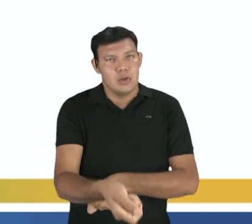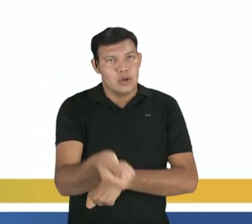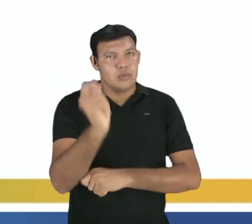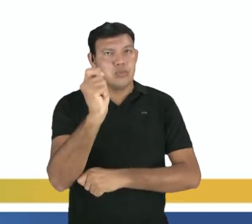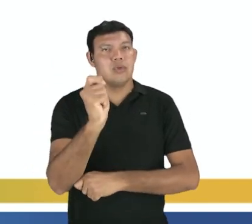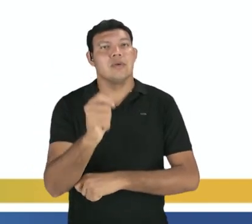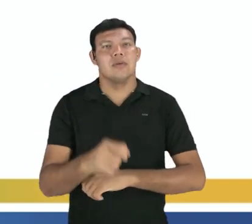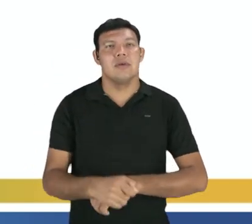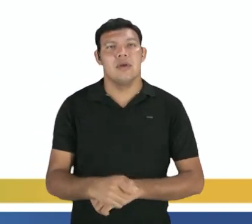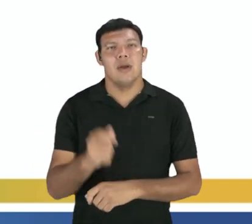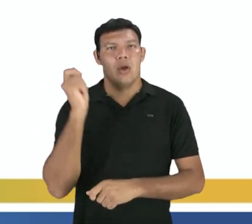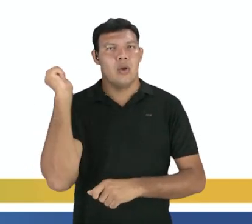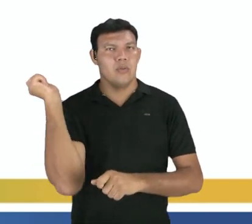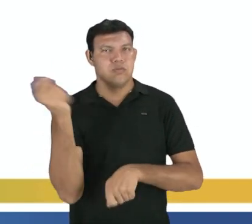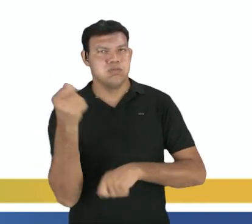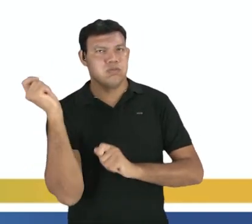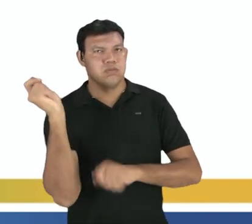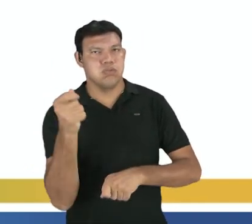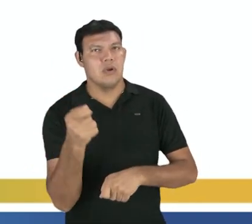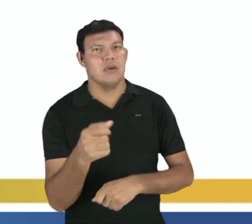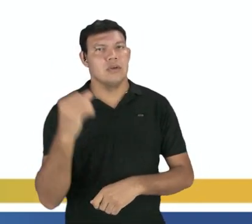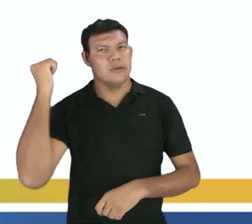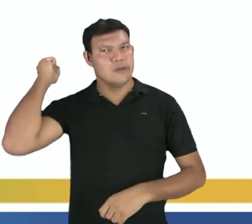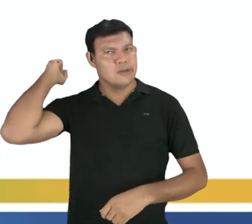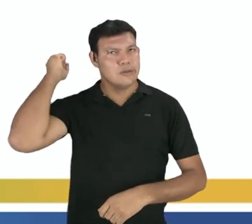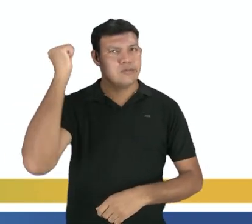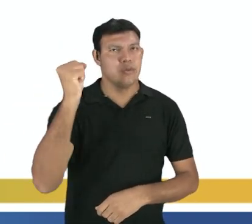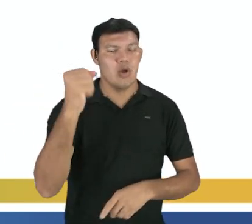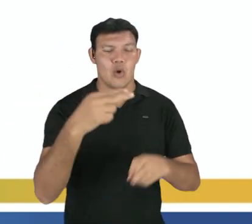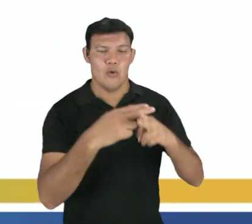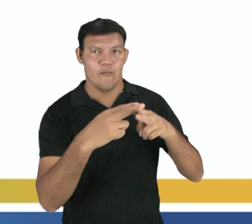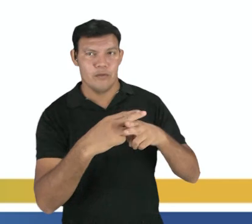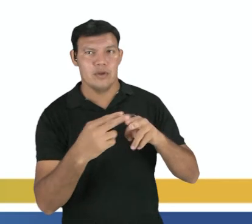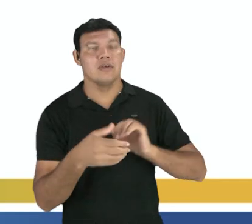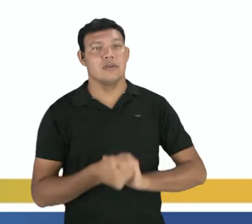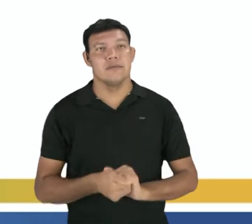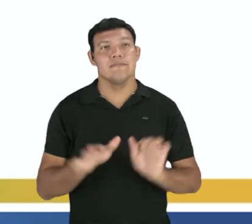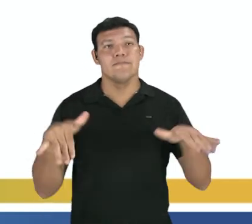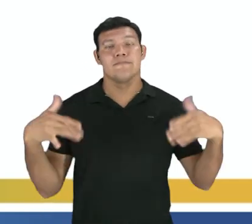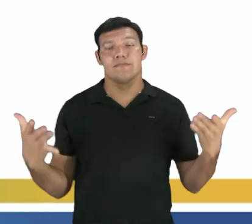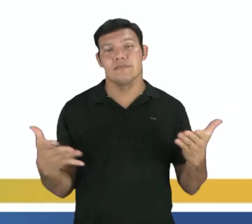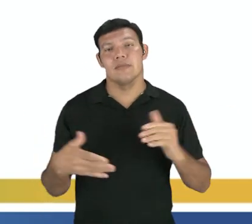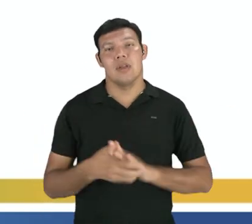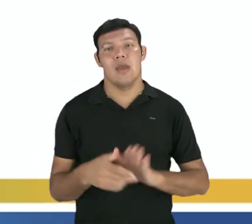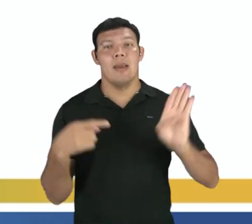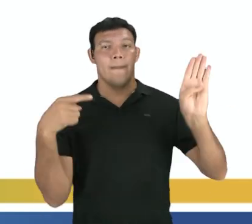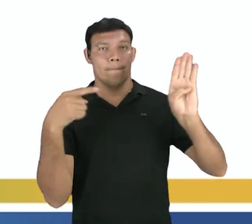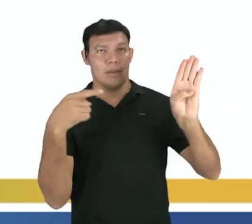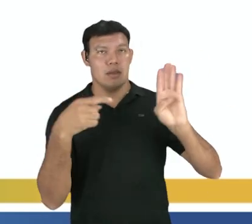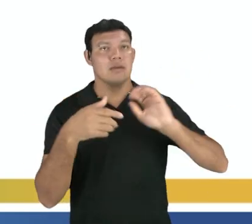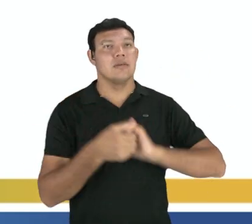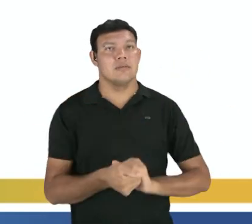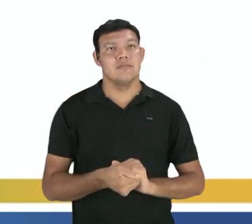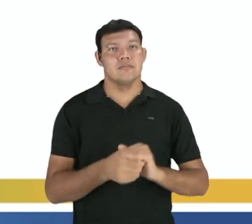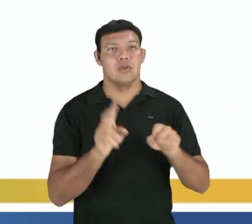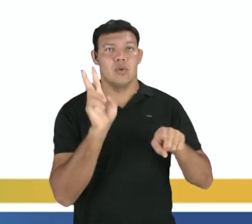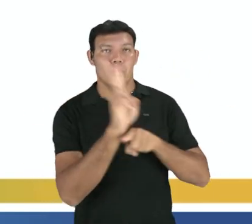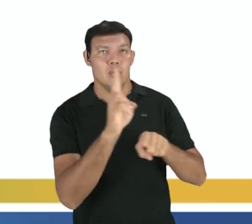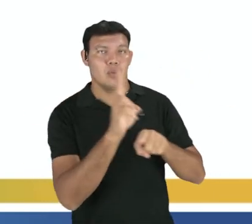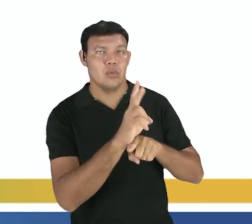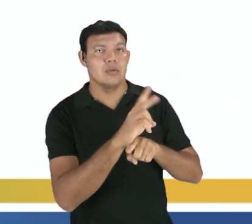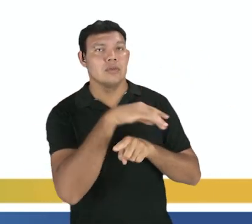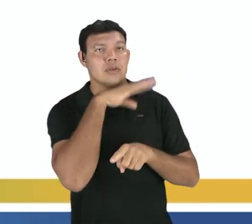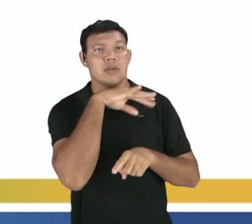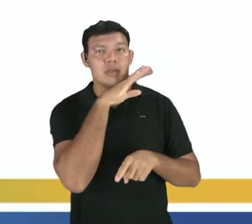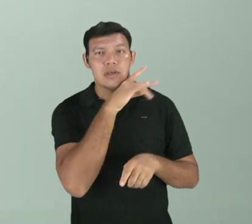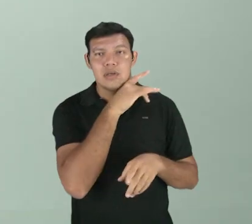B, né? A domesticação dos animais, as plantas, né? A agricultura e, claro, aí o aparecimento do pastoreio,